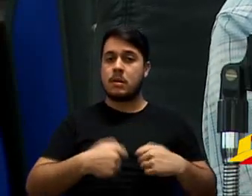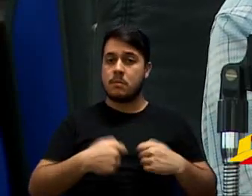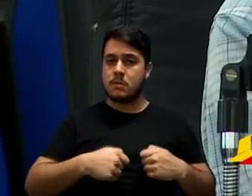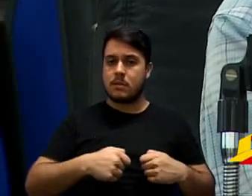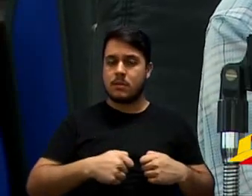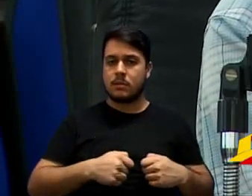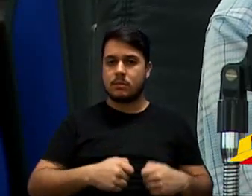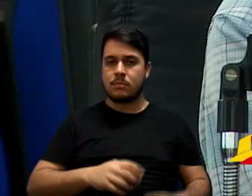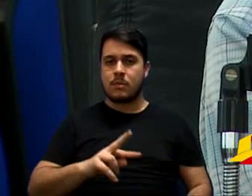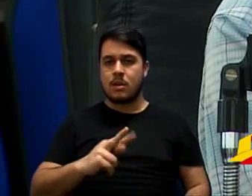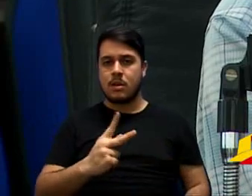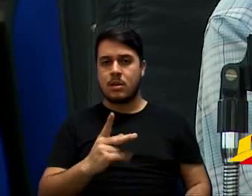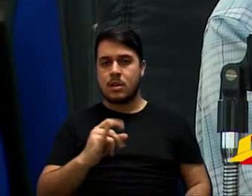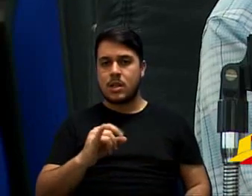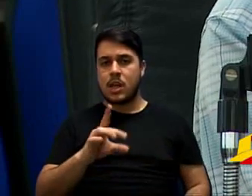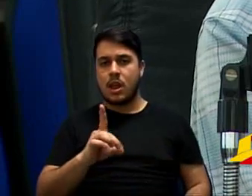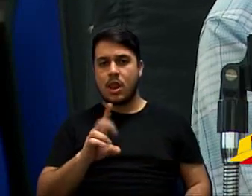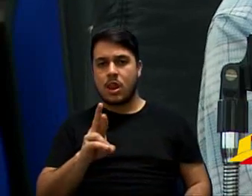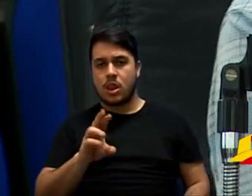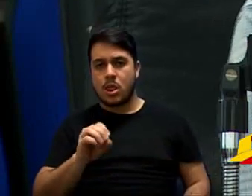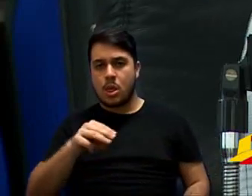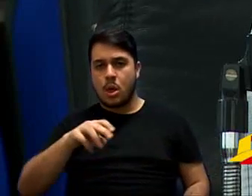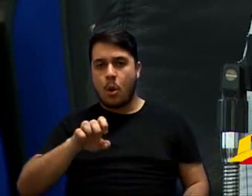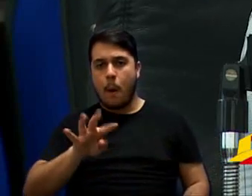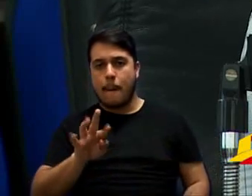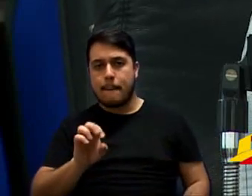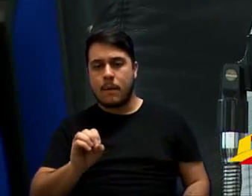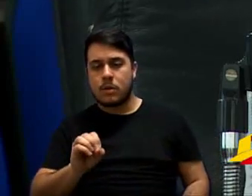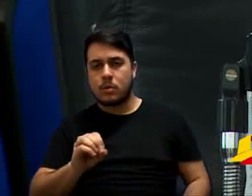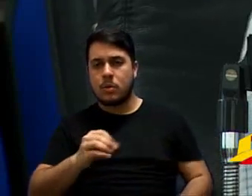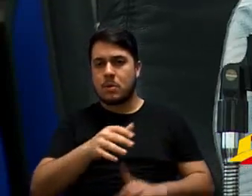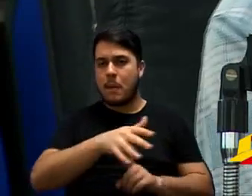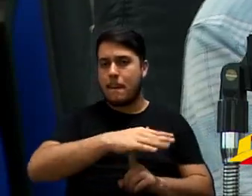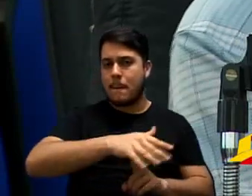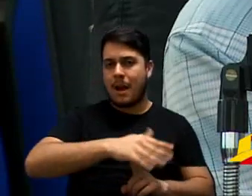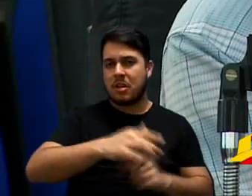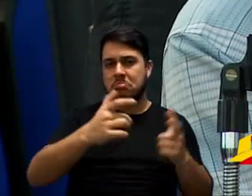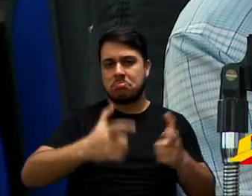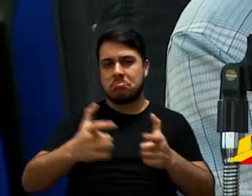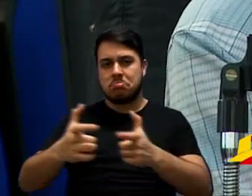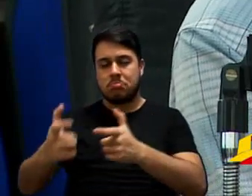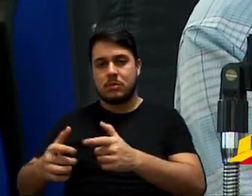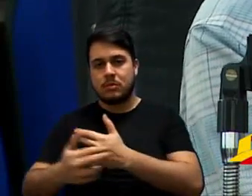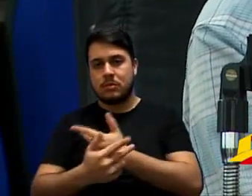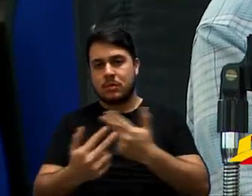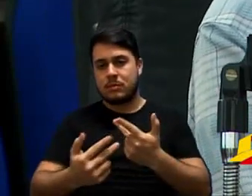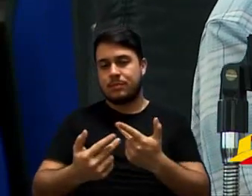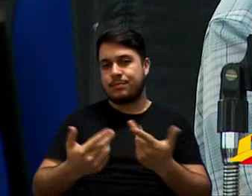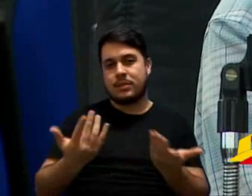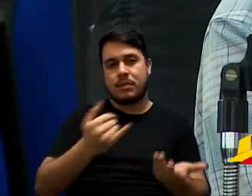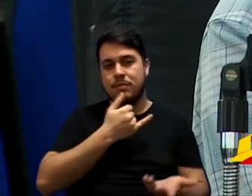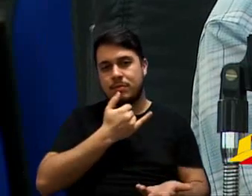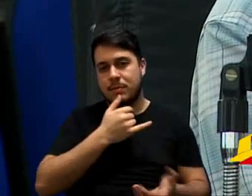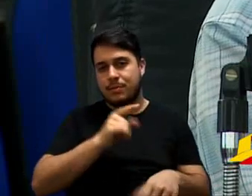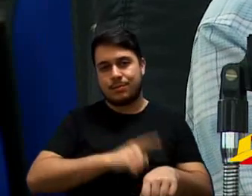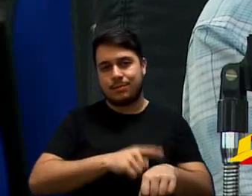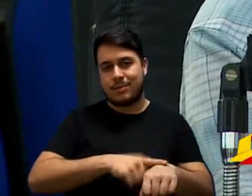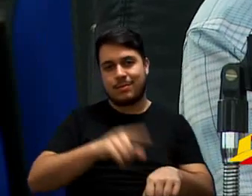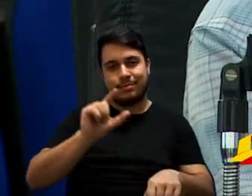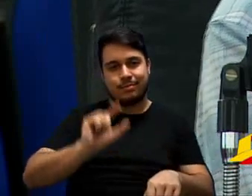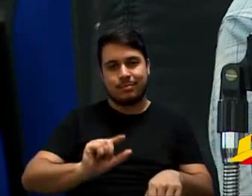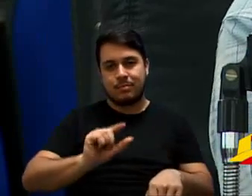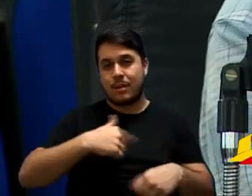proteção da vegetação e consequentemente de nossas nascente infelizmente o tempo é curto eu agradeço